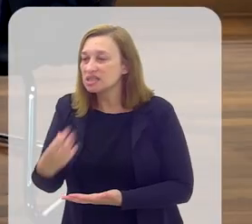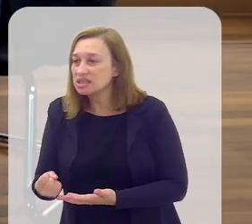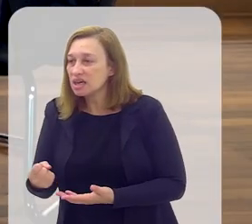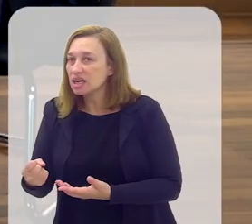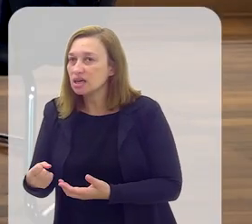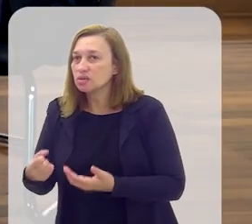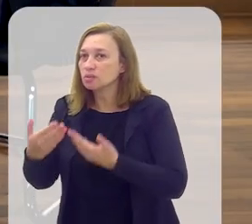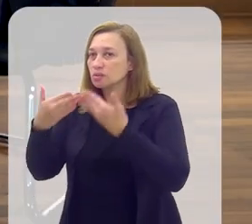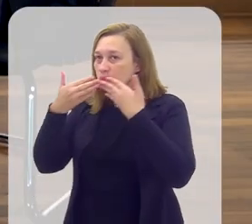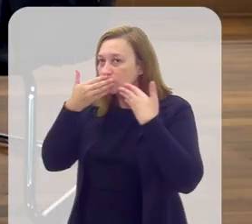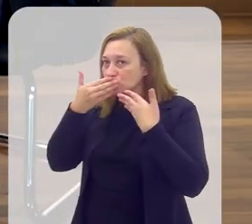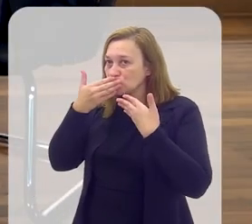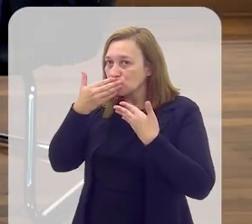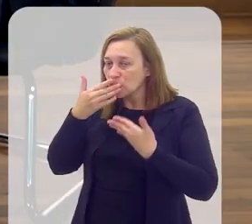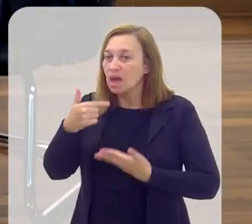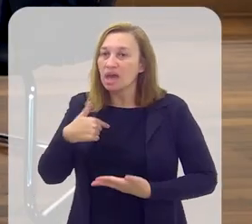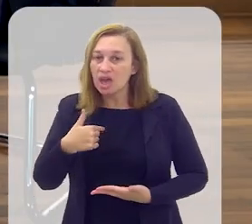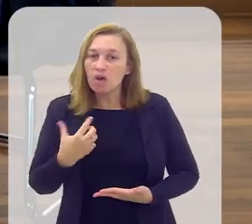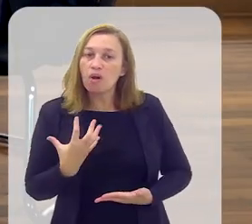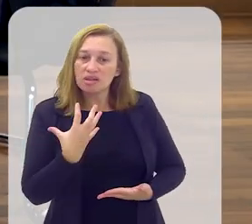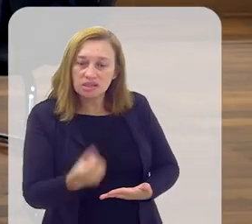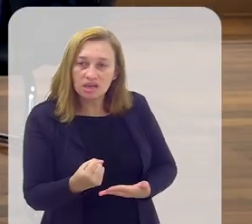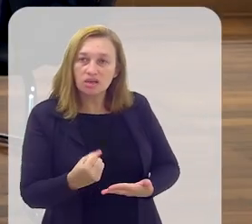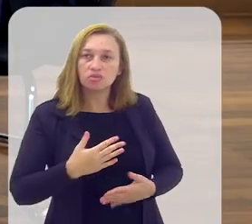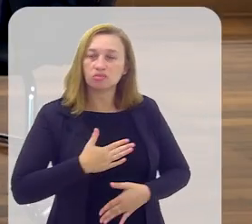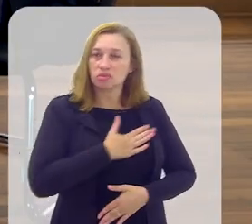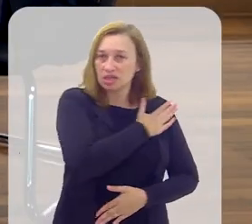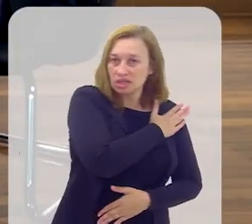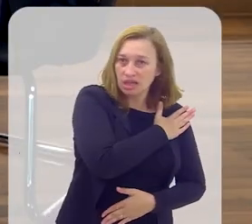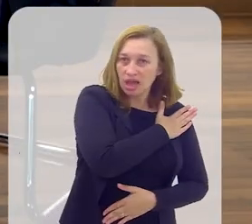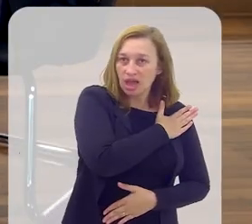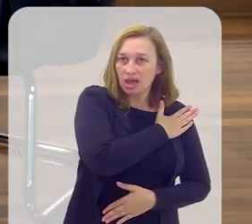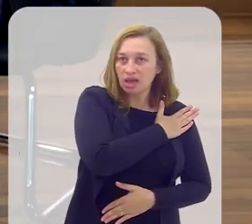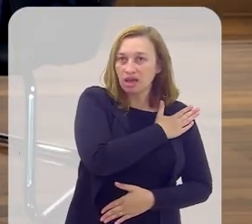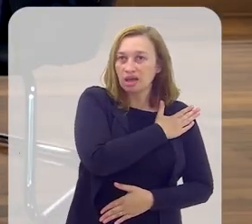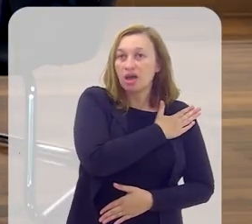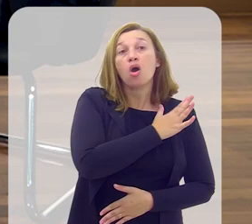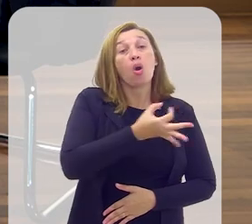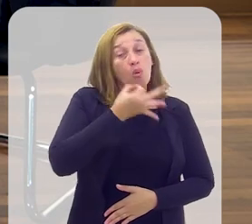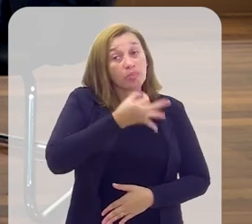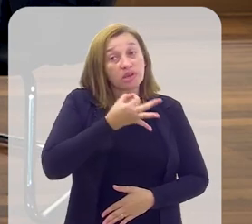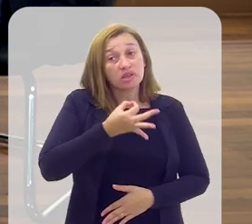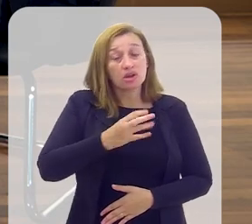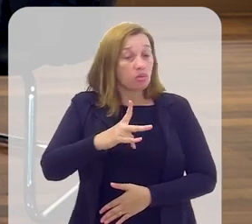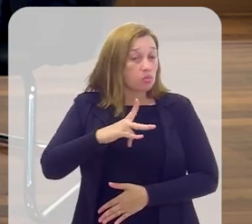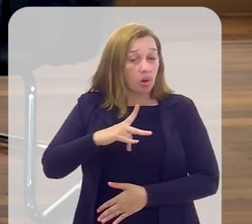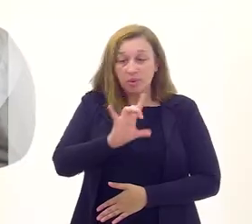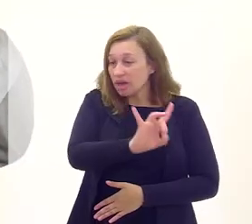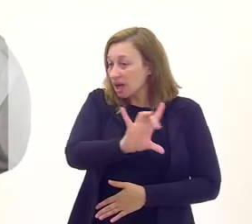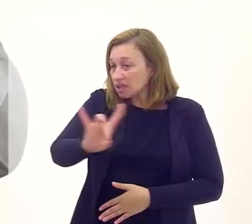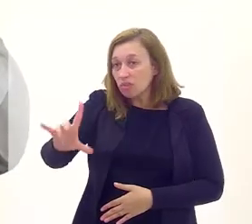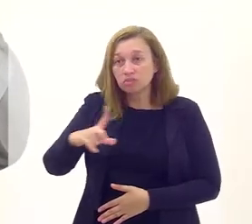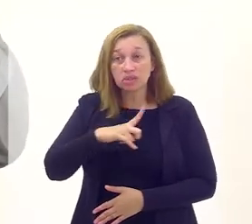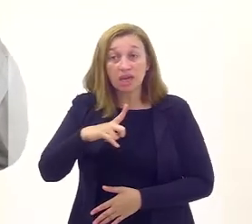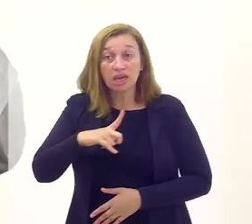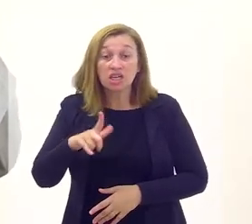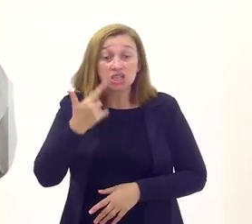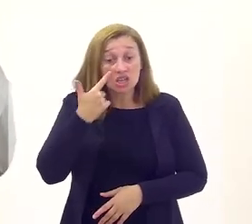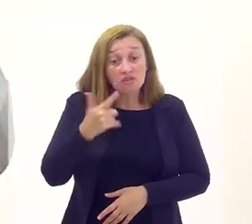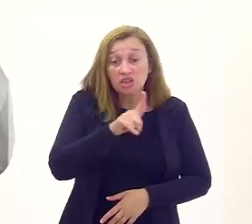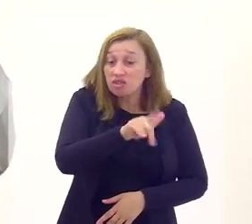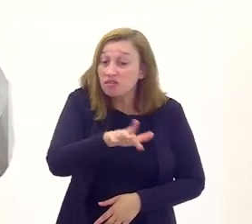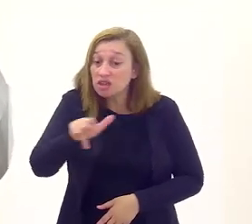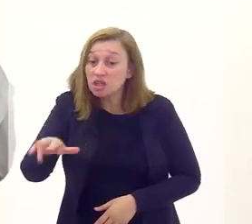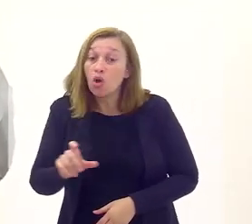censura, eu sou a favor de não reconhecer, cooptar militares, anistiar torturadores. Então, a gente tem que